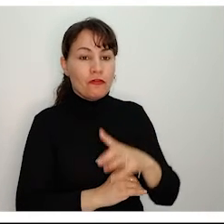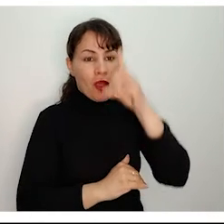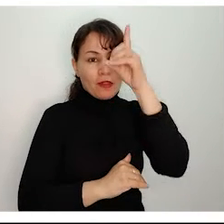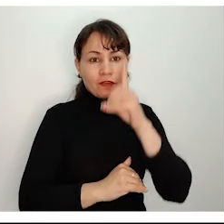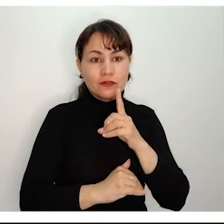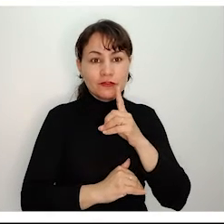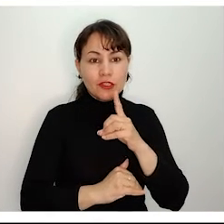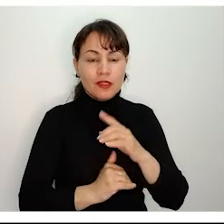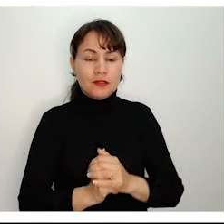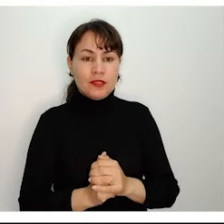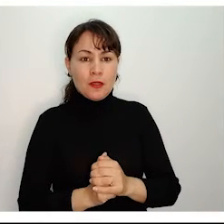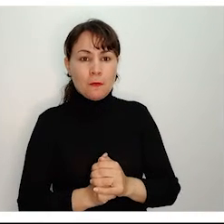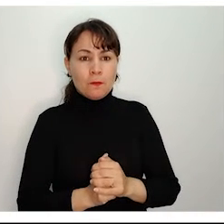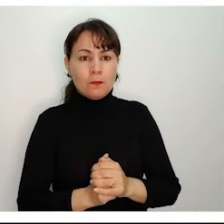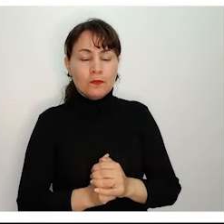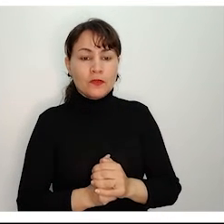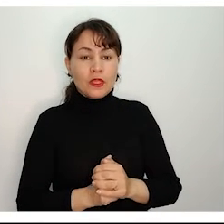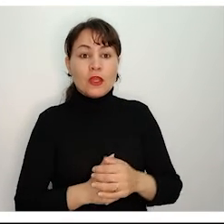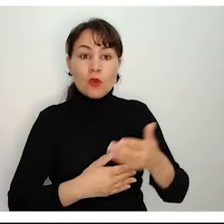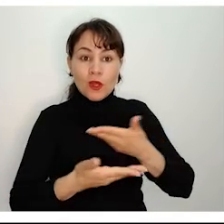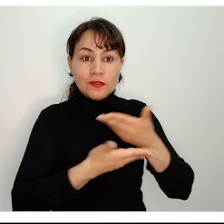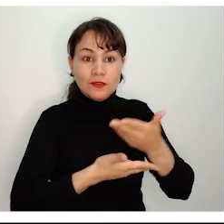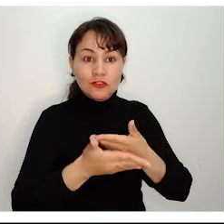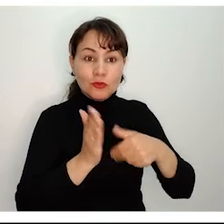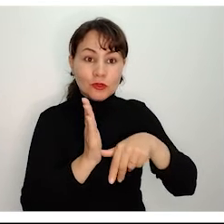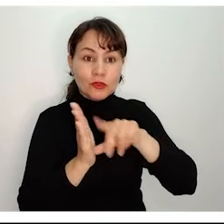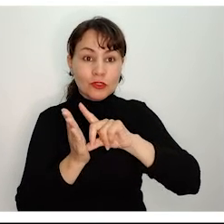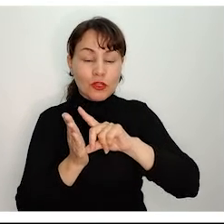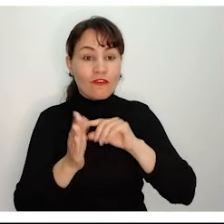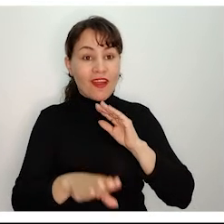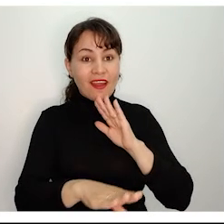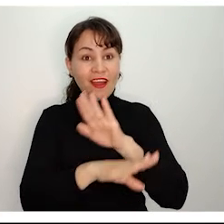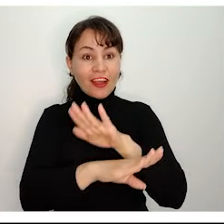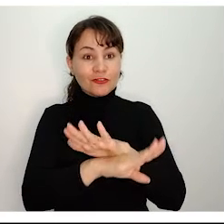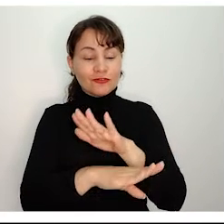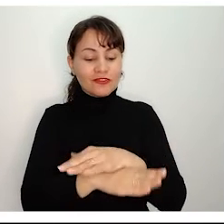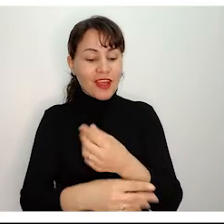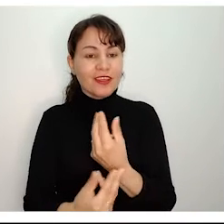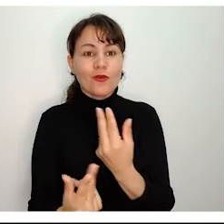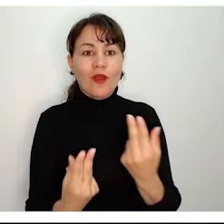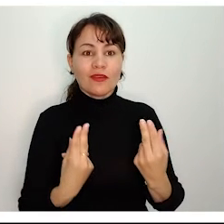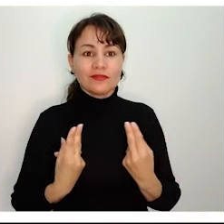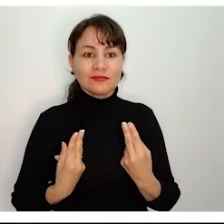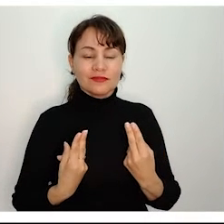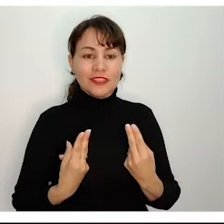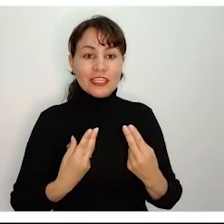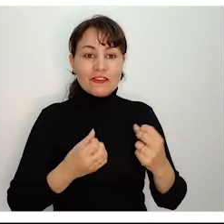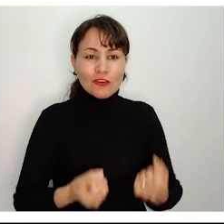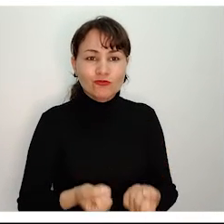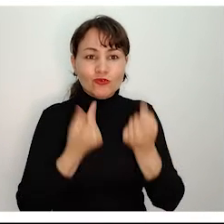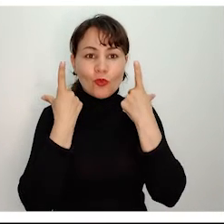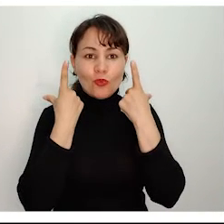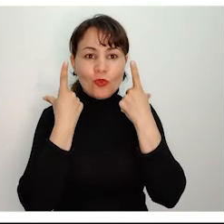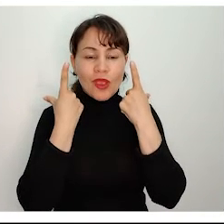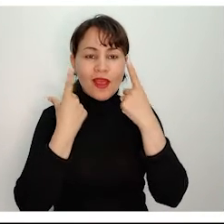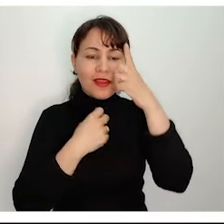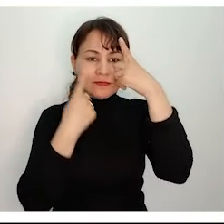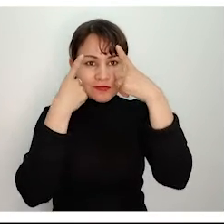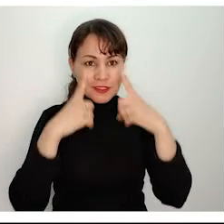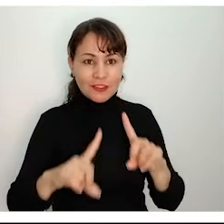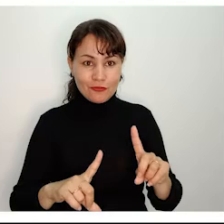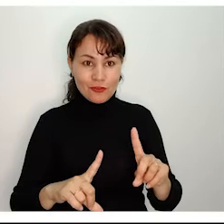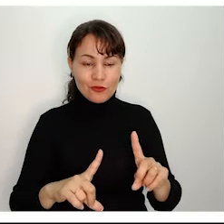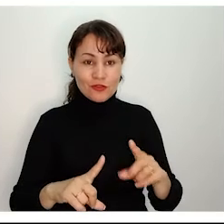não tiver síndromes, não tiver deficiências, a intervenção precoce vai beneficiá-la da mesma maneira e ela vai